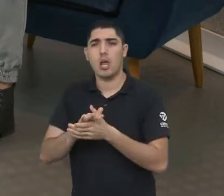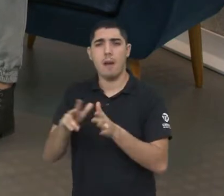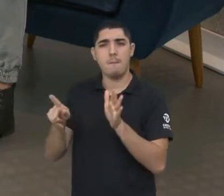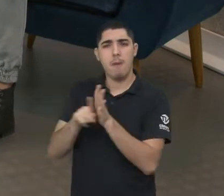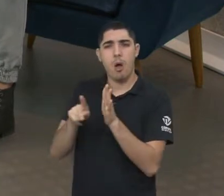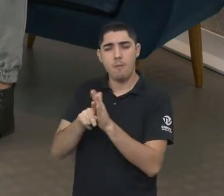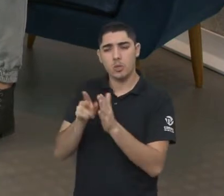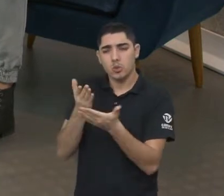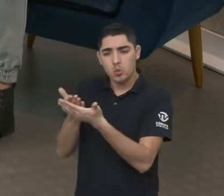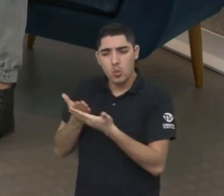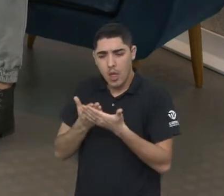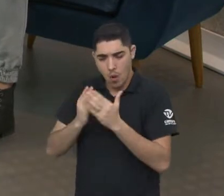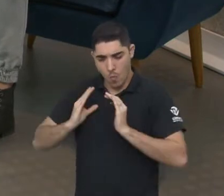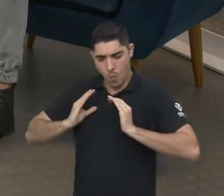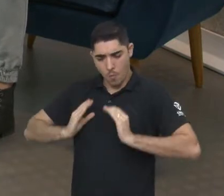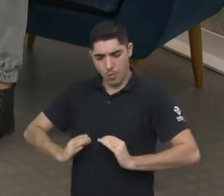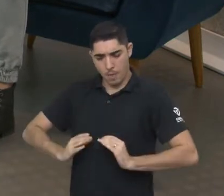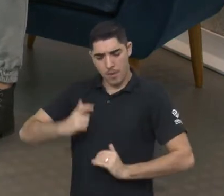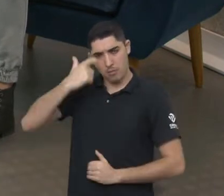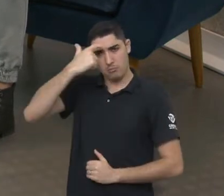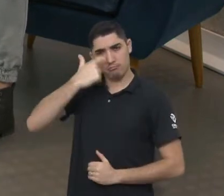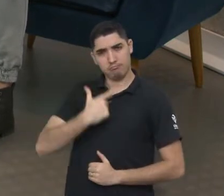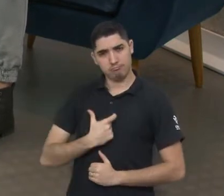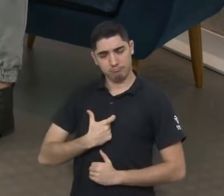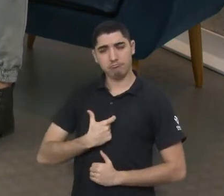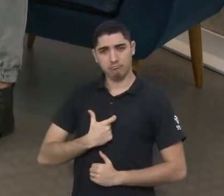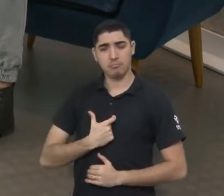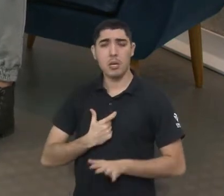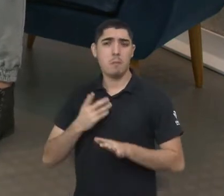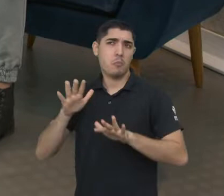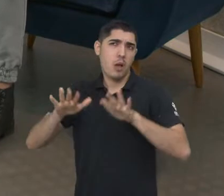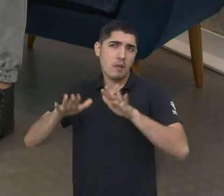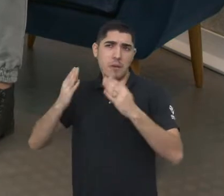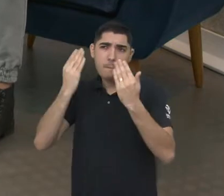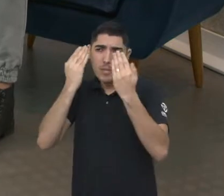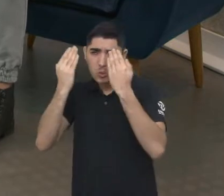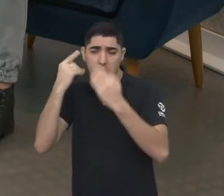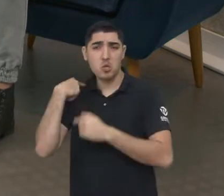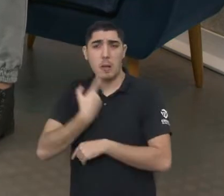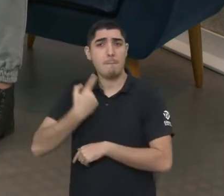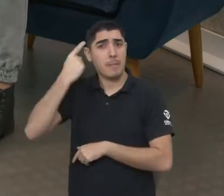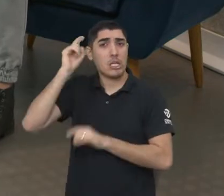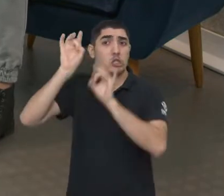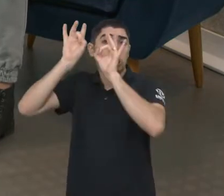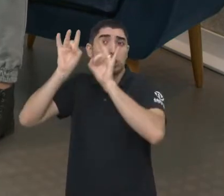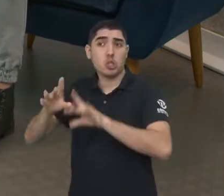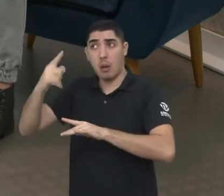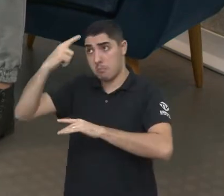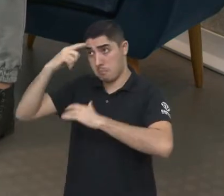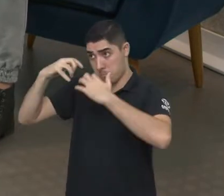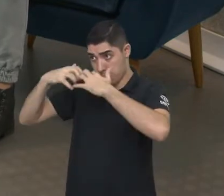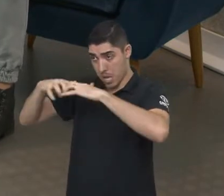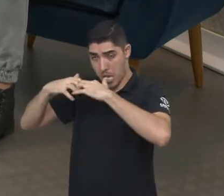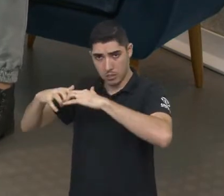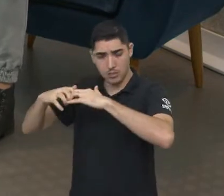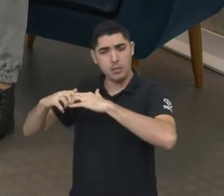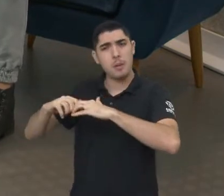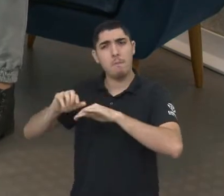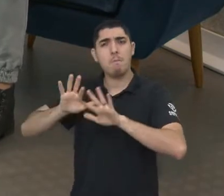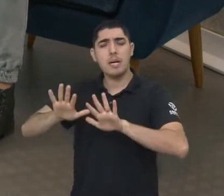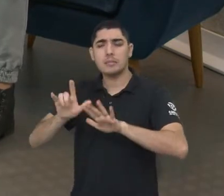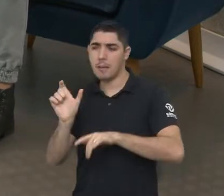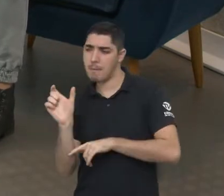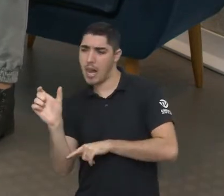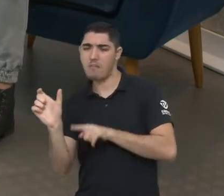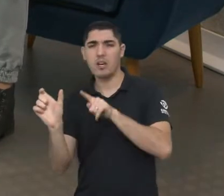desse conceito do estudo do comportamento humano, né? Porque geralmente a gente associa a psicologia com uma questão mental. E daí quando a gente pega a origem da